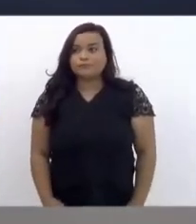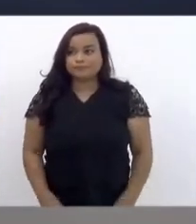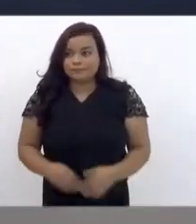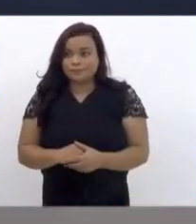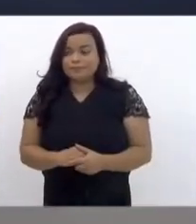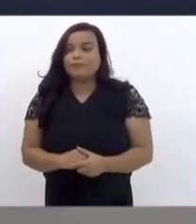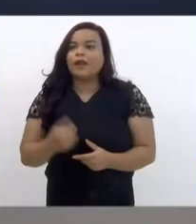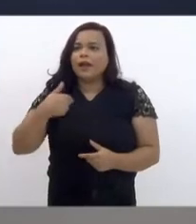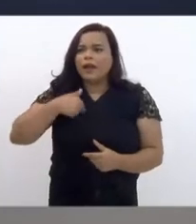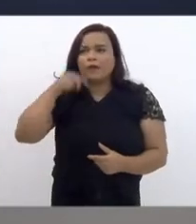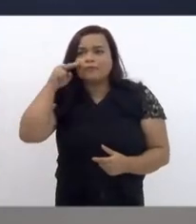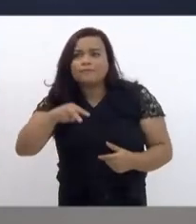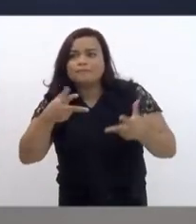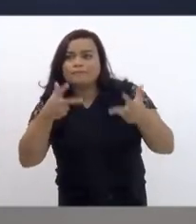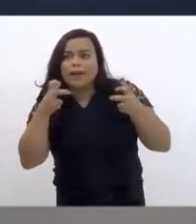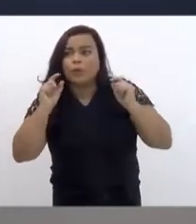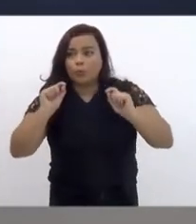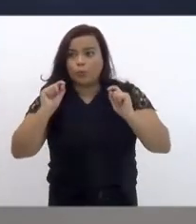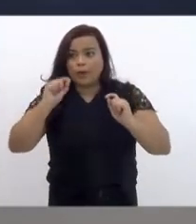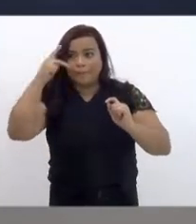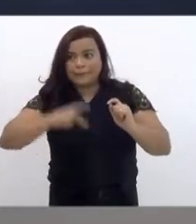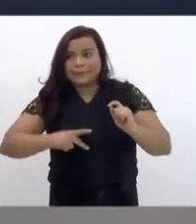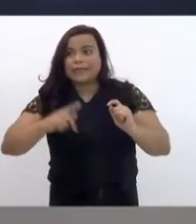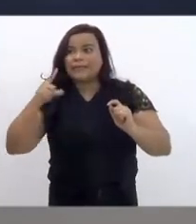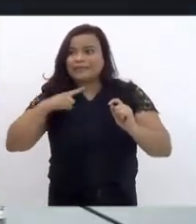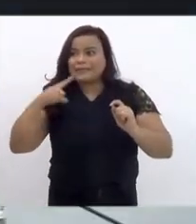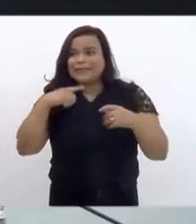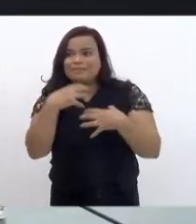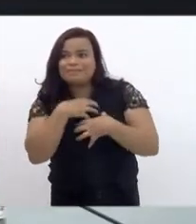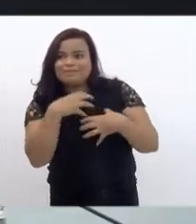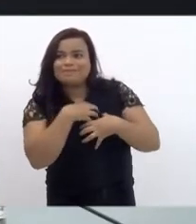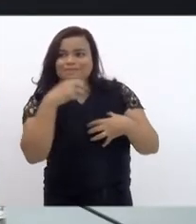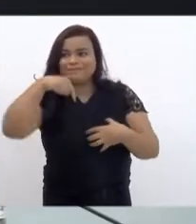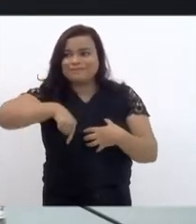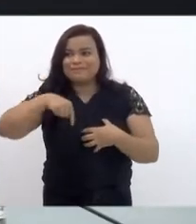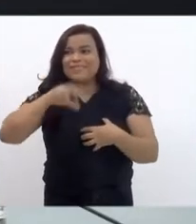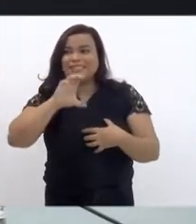Eu observo, presidente, que há um certo clima na CCJ. É? Tem